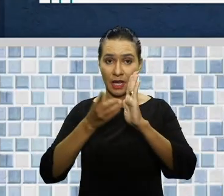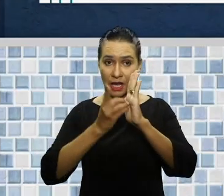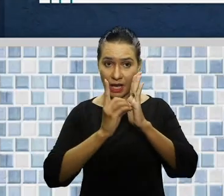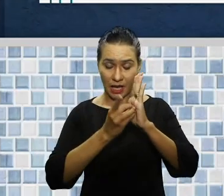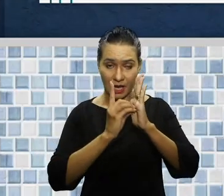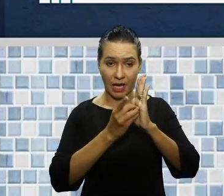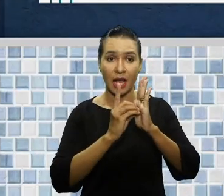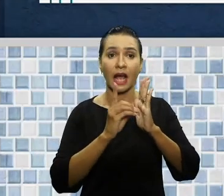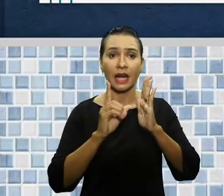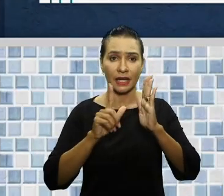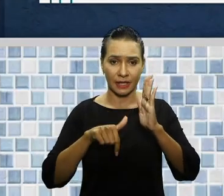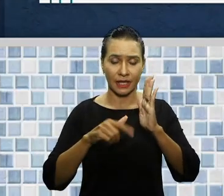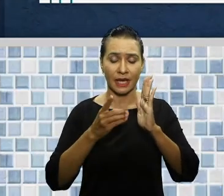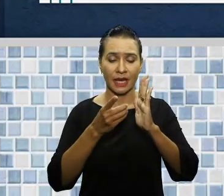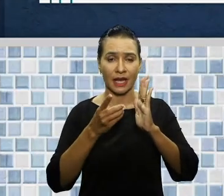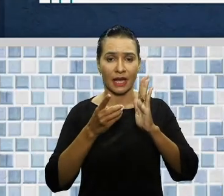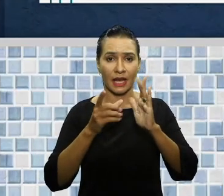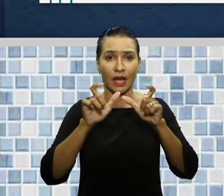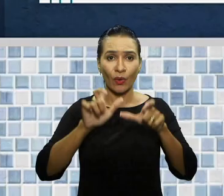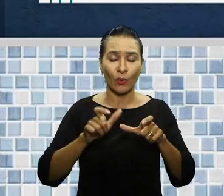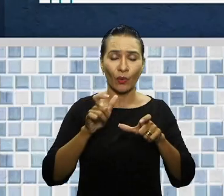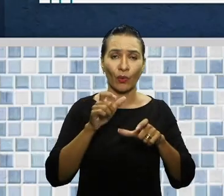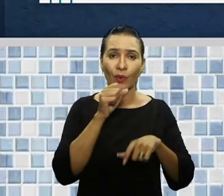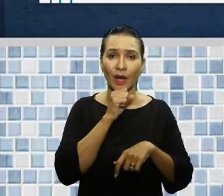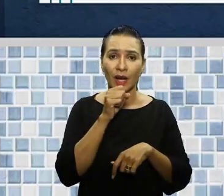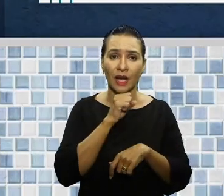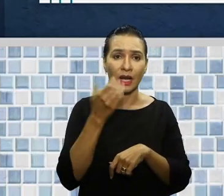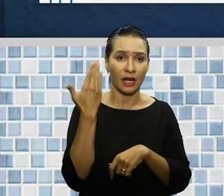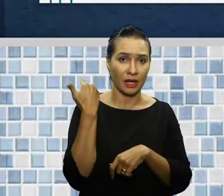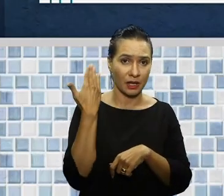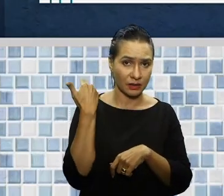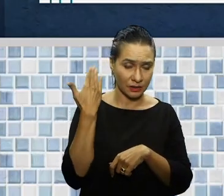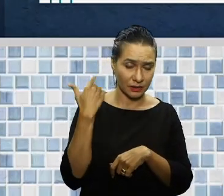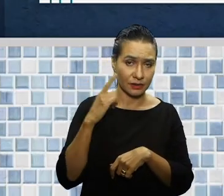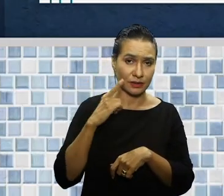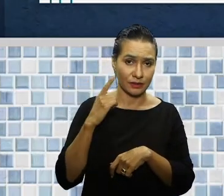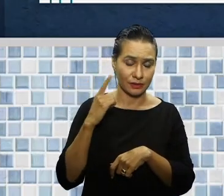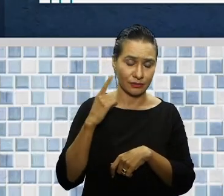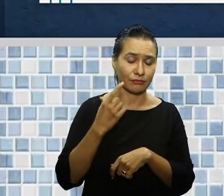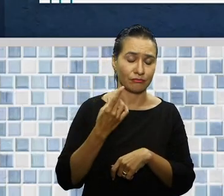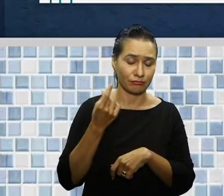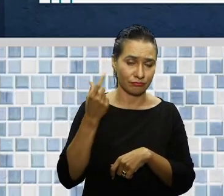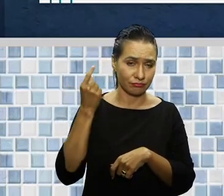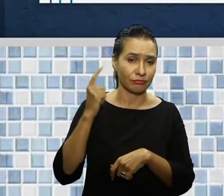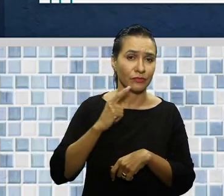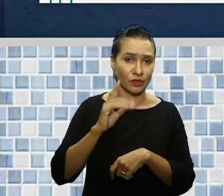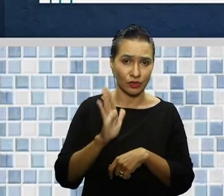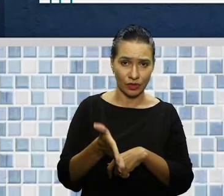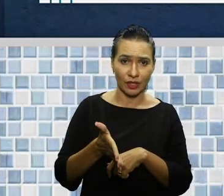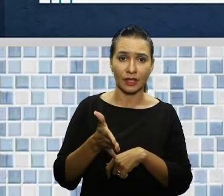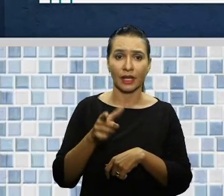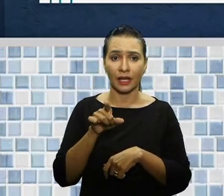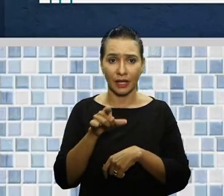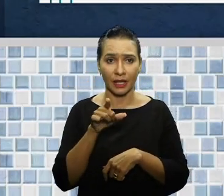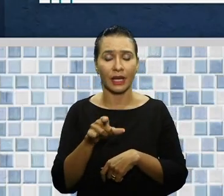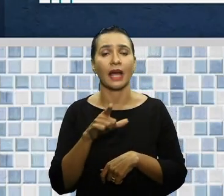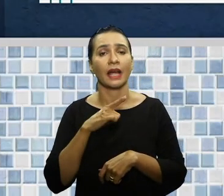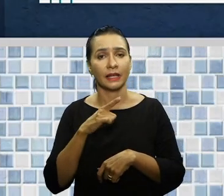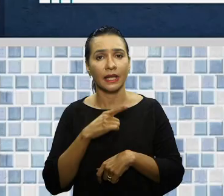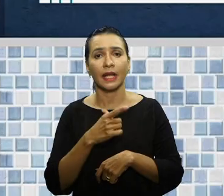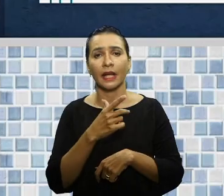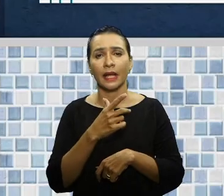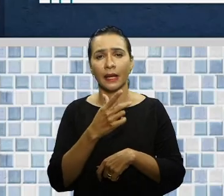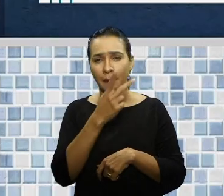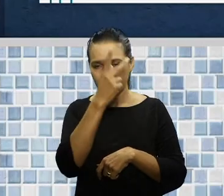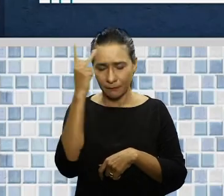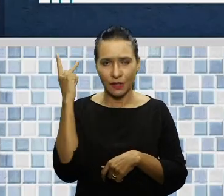esse motivo é um bairro que tem um adensamento populacional muito